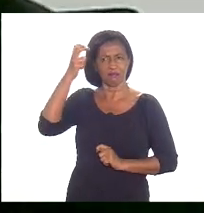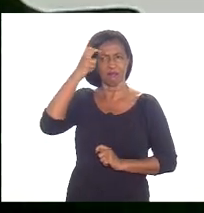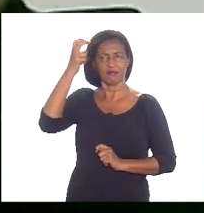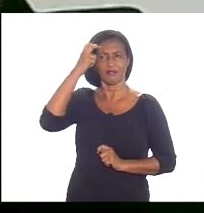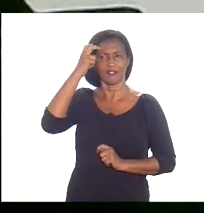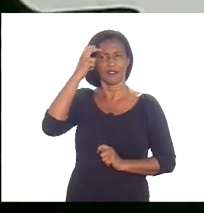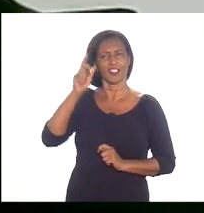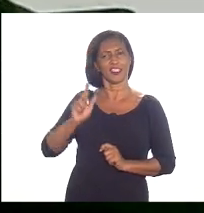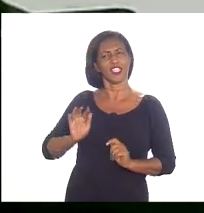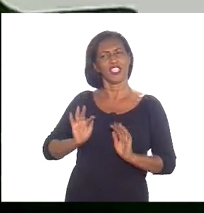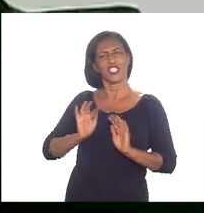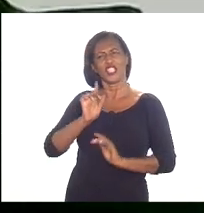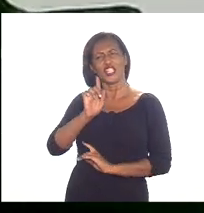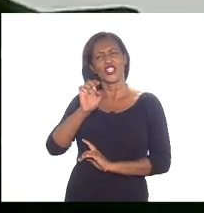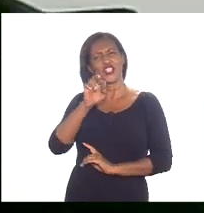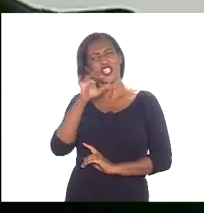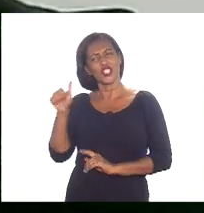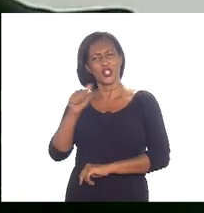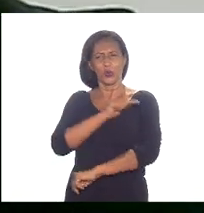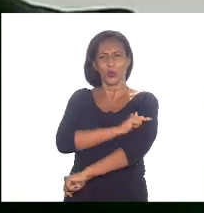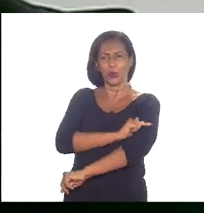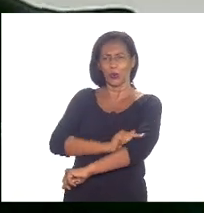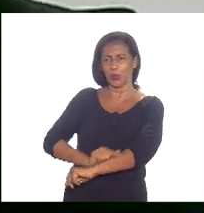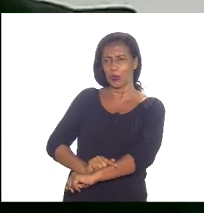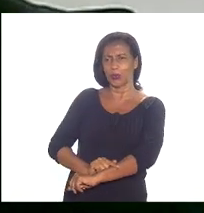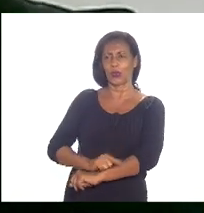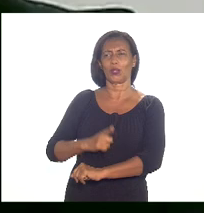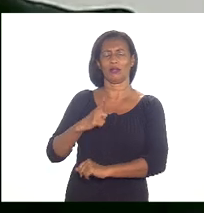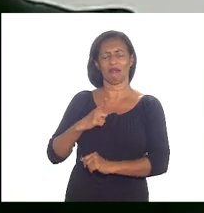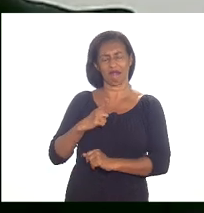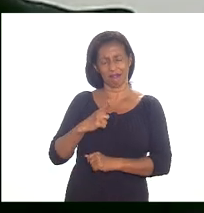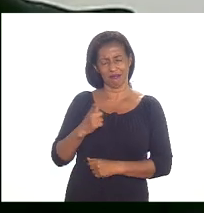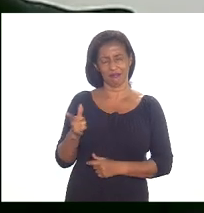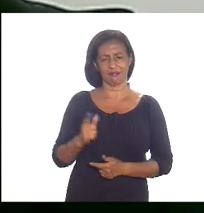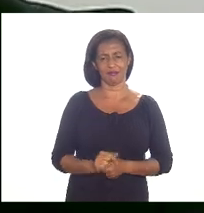obviamente, gentil, cordial, merece todo